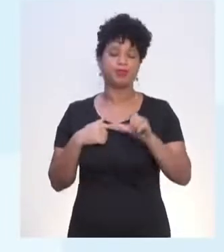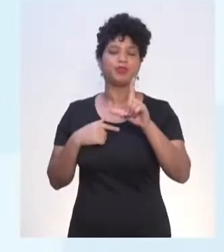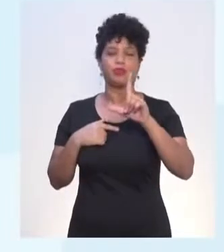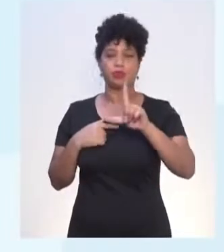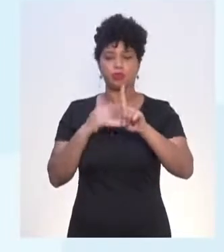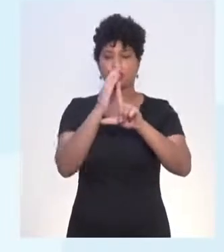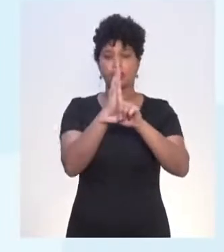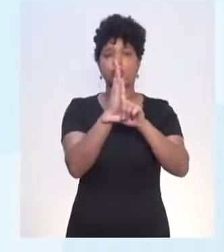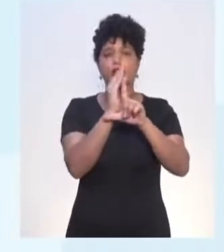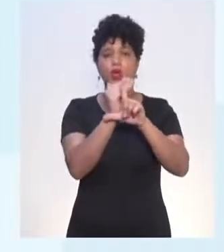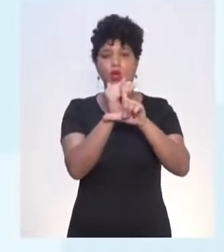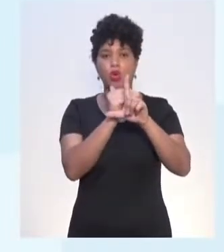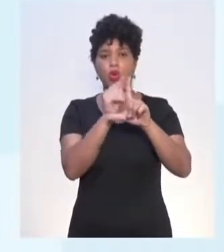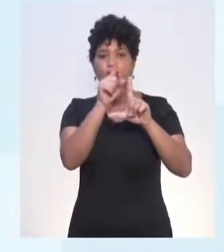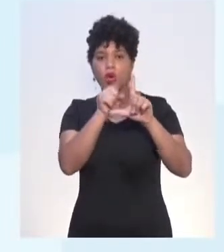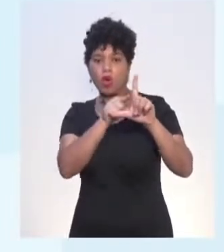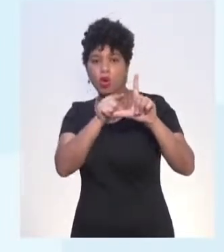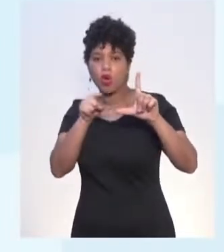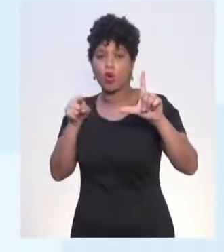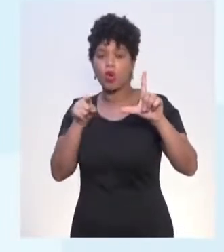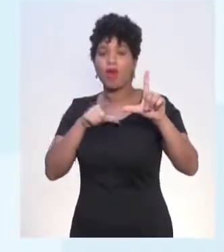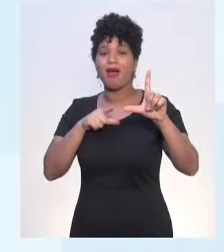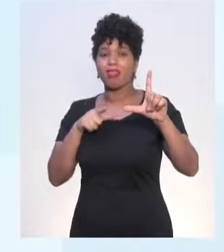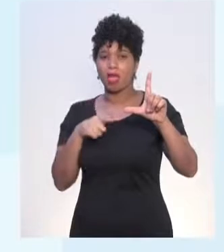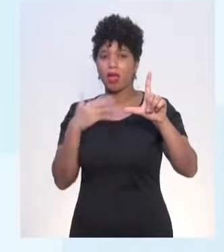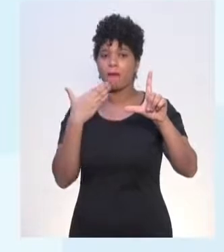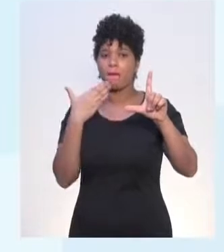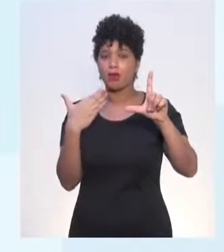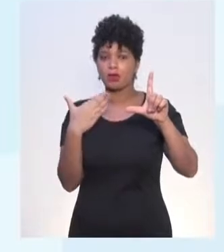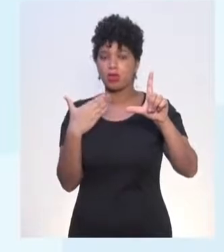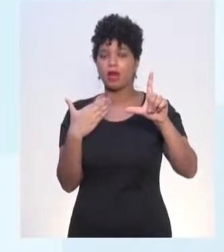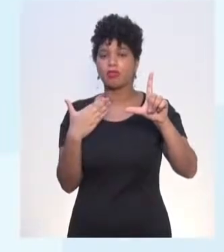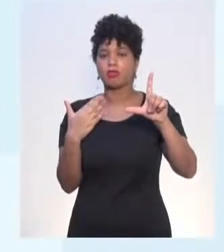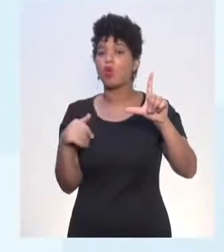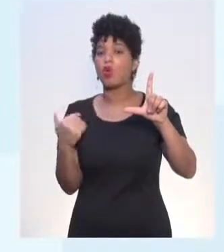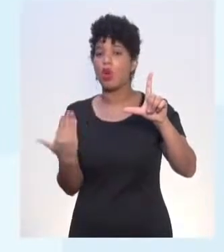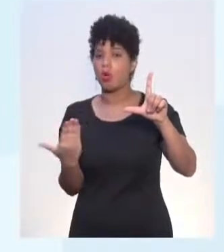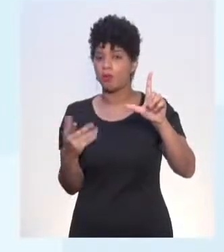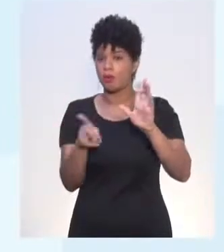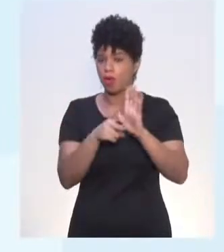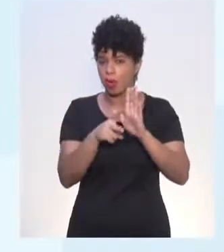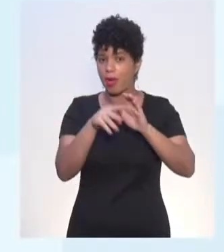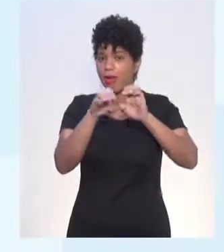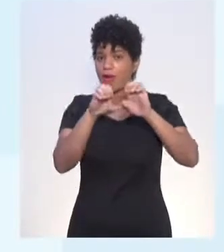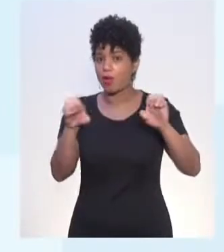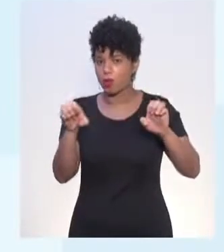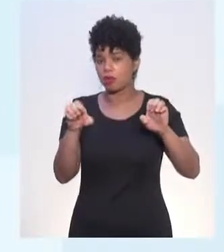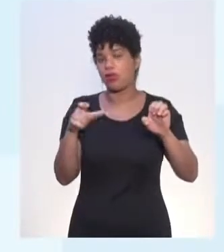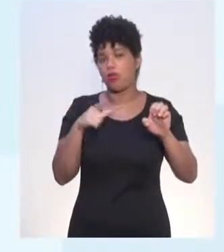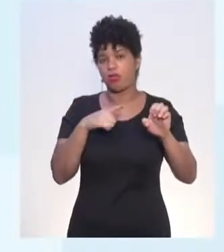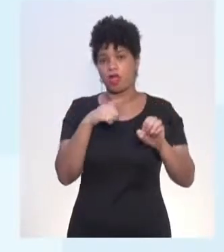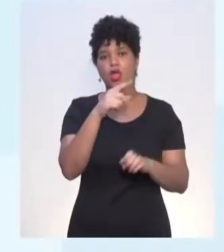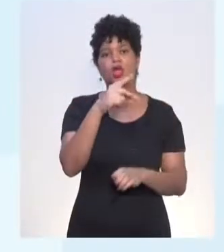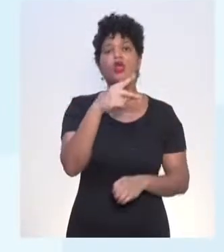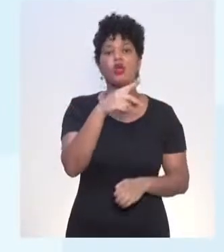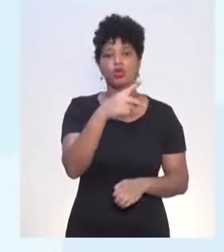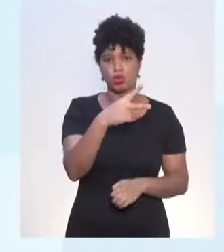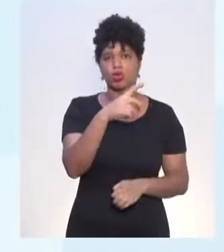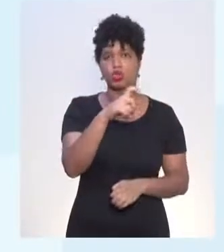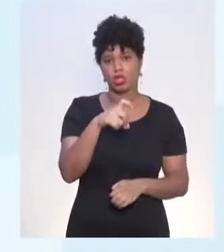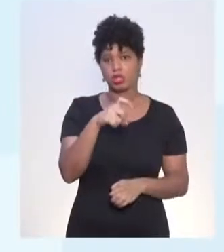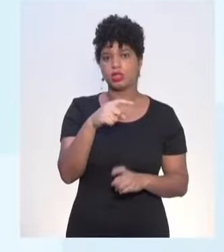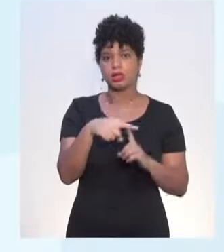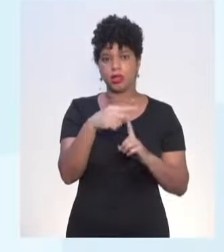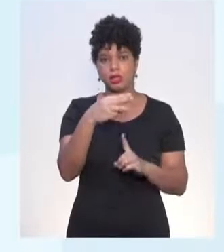cartesiano abaixo, encontra-se a representação geométrica do sistema de equações. Aí está feito os dois gráficos, tem o